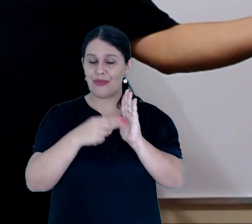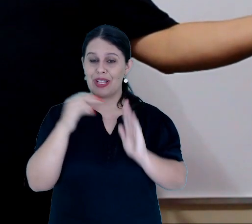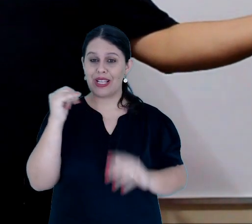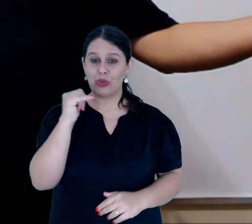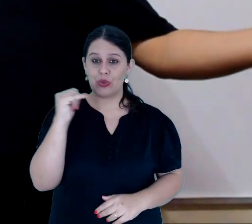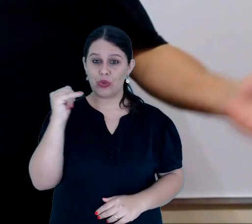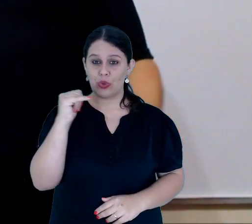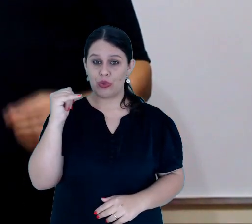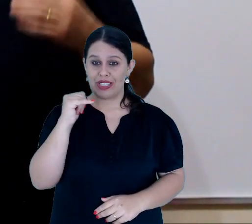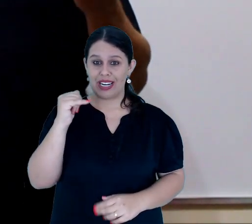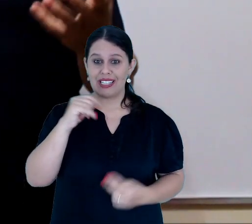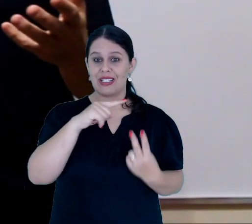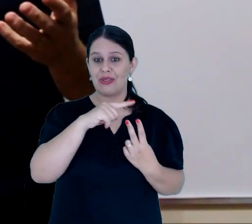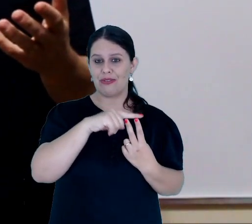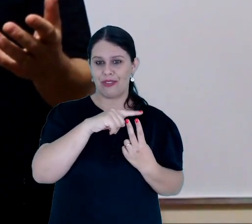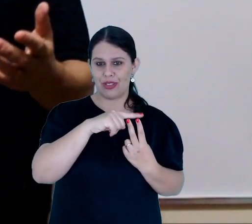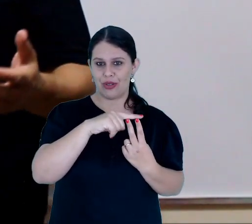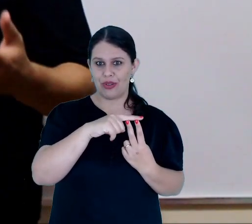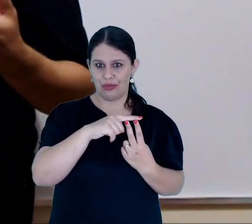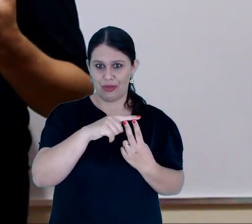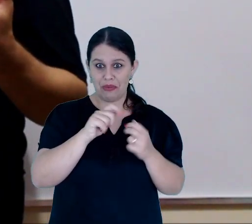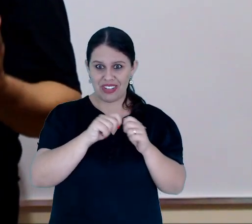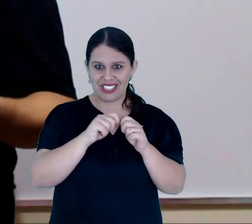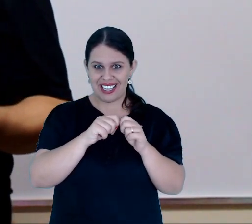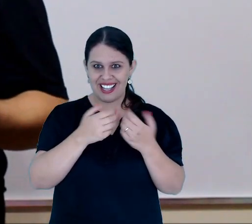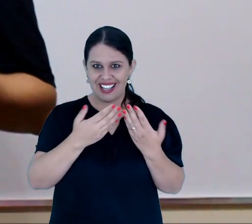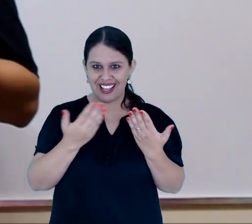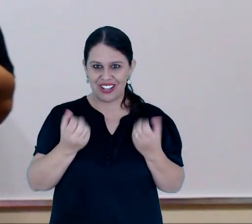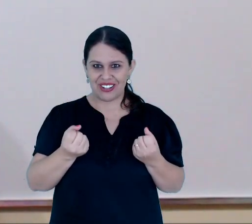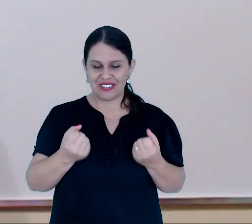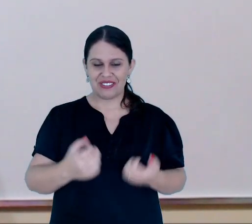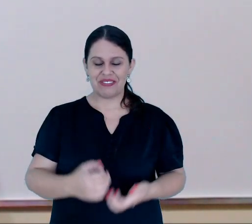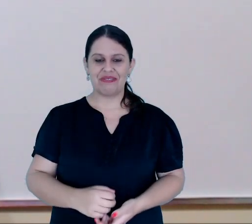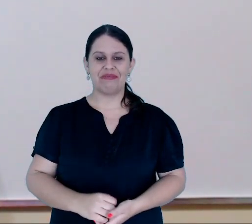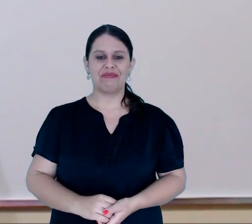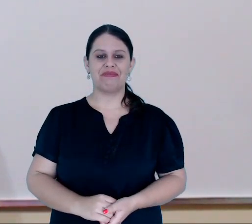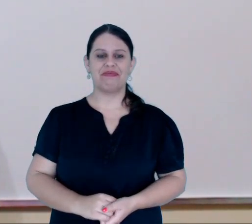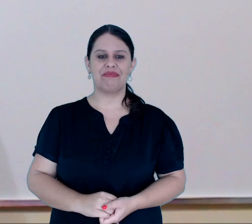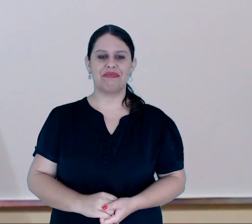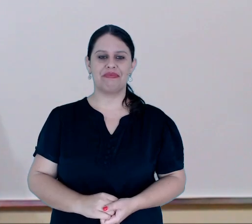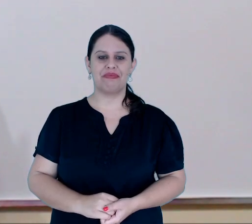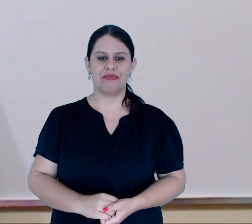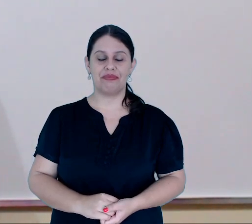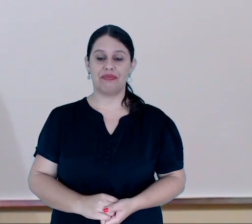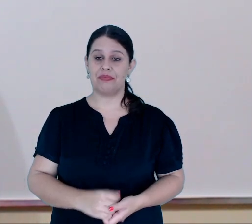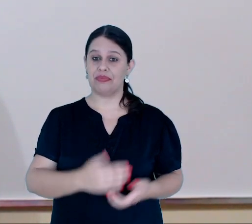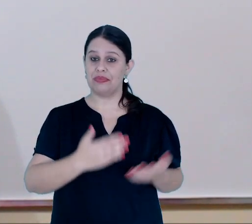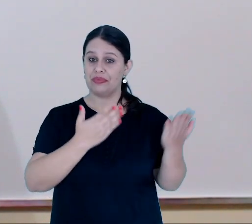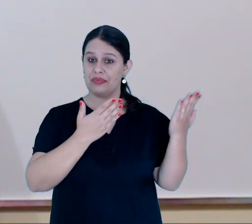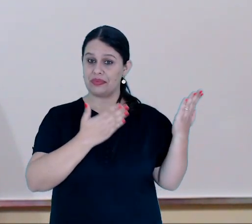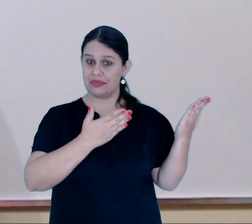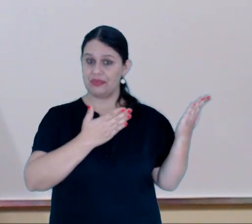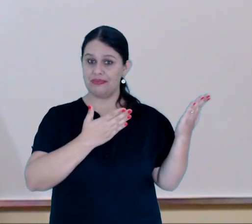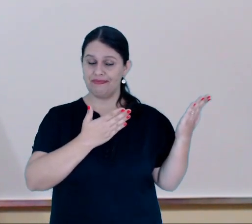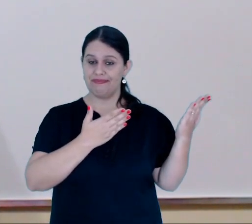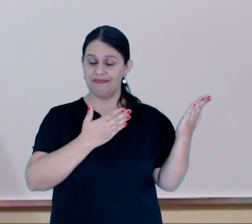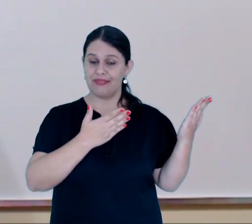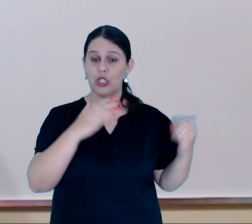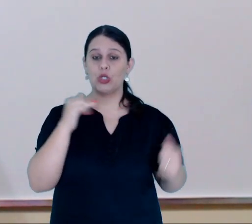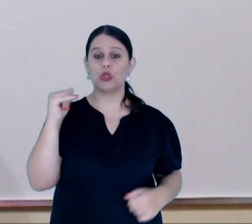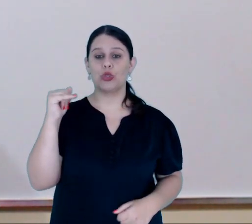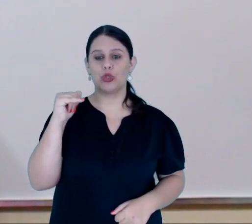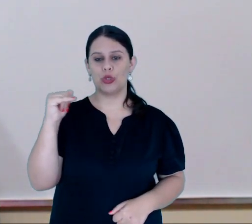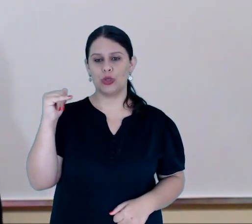Podemos agora, então, registrar o que é uma subtração de vetores Vamos